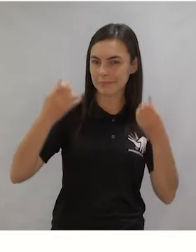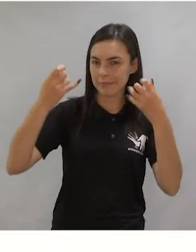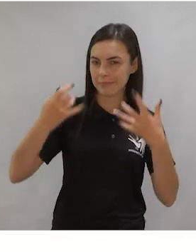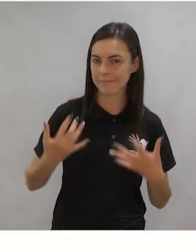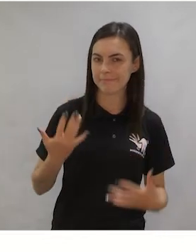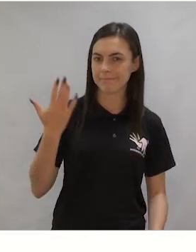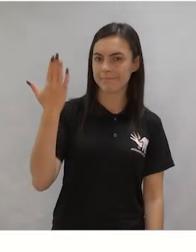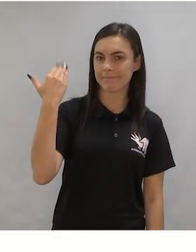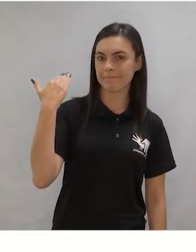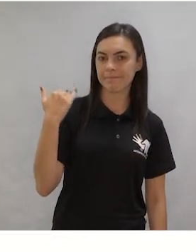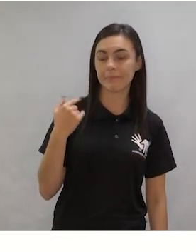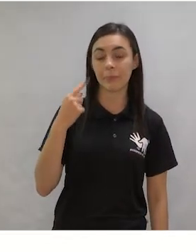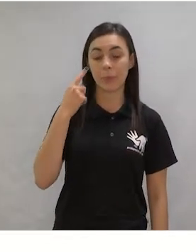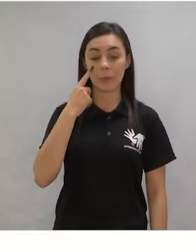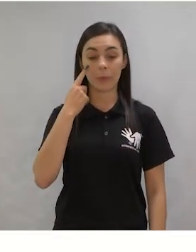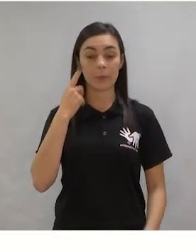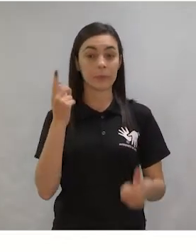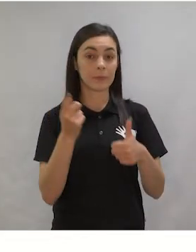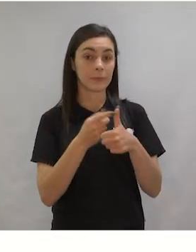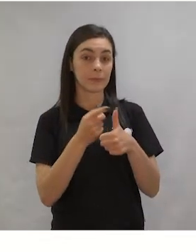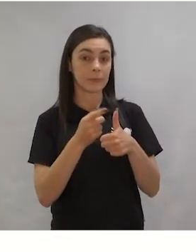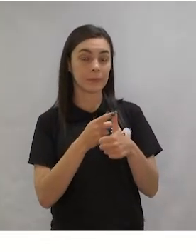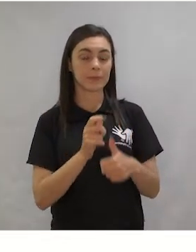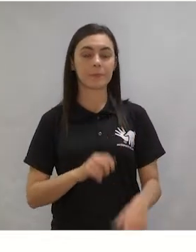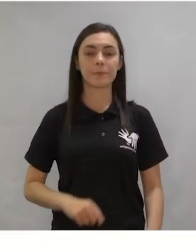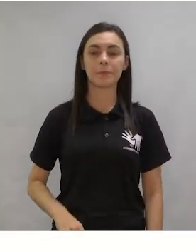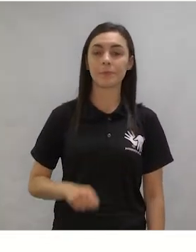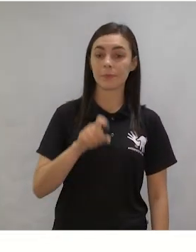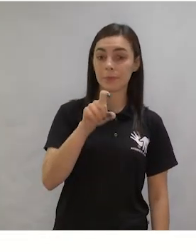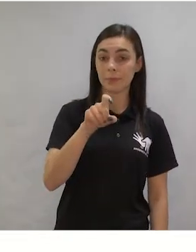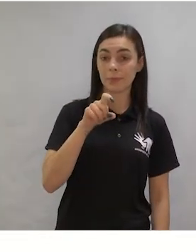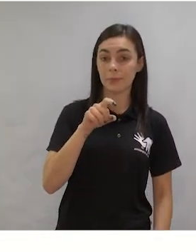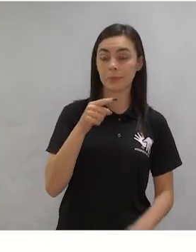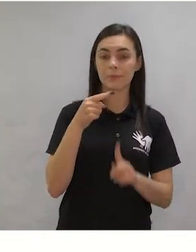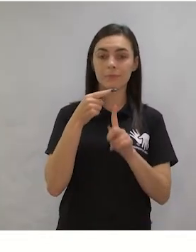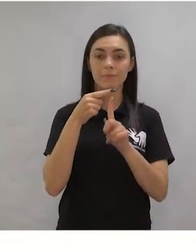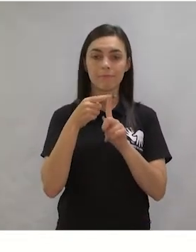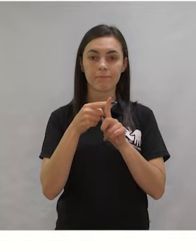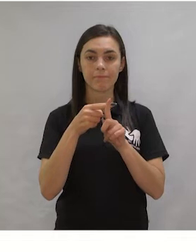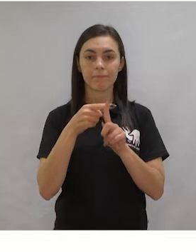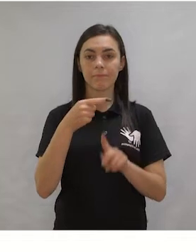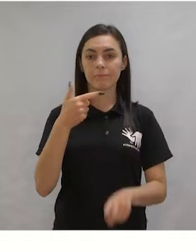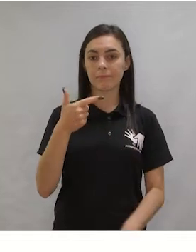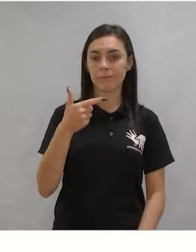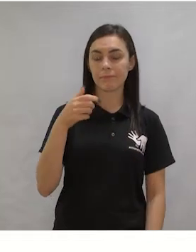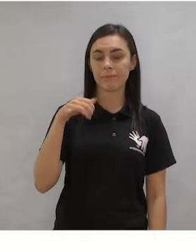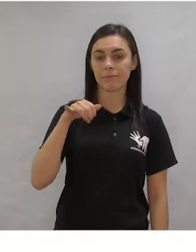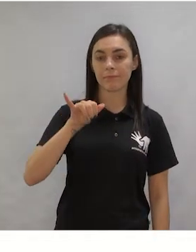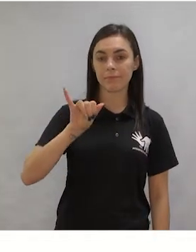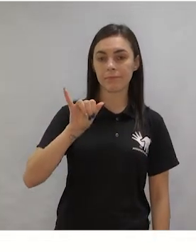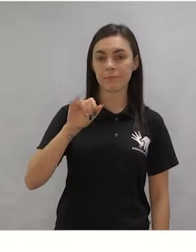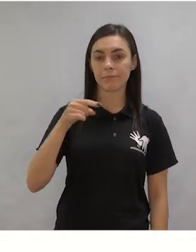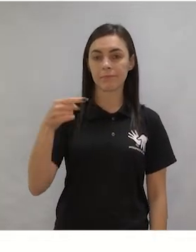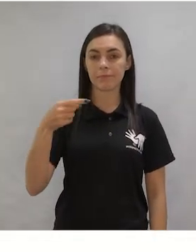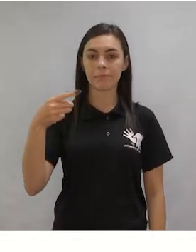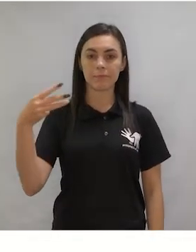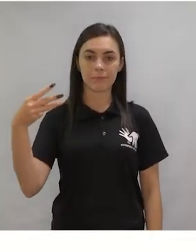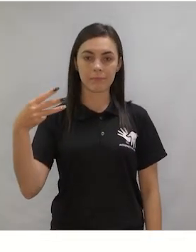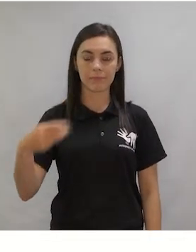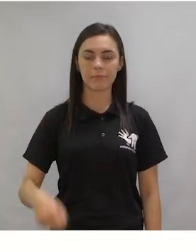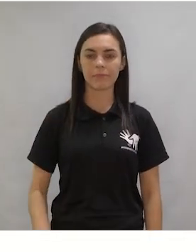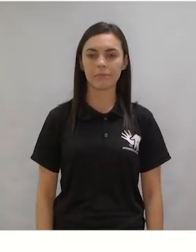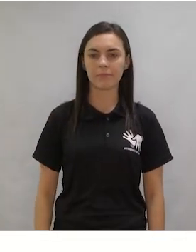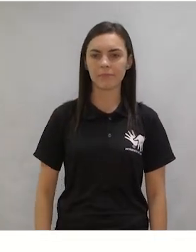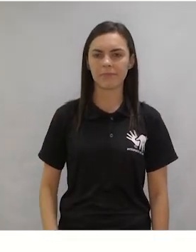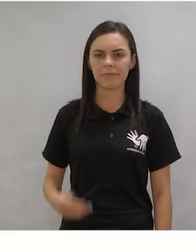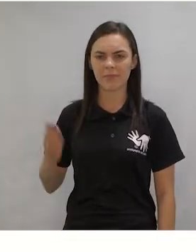expressão algébrica. Olhem a primeira. A. X mais 2y menos